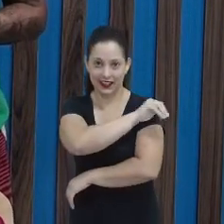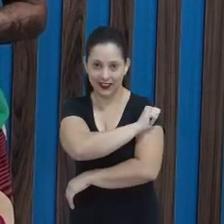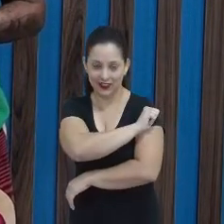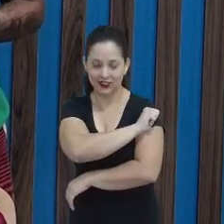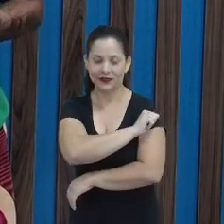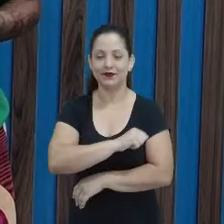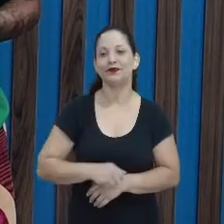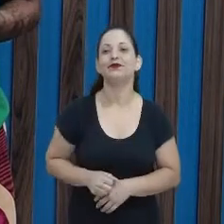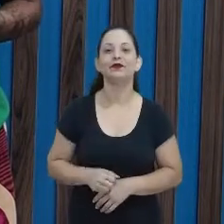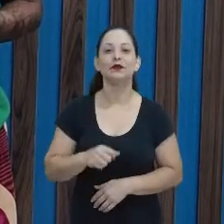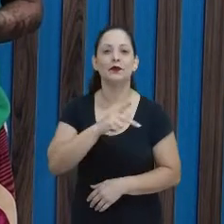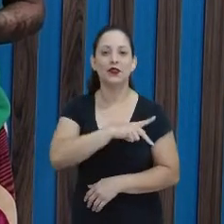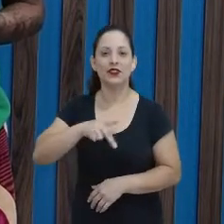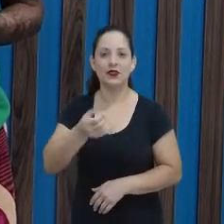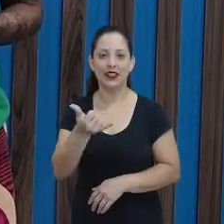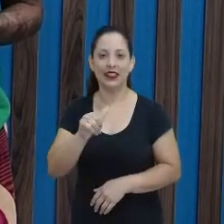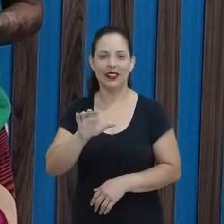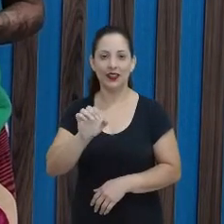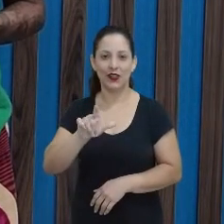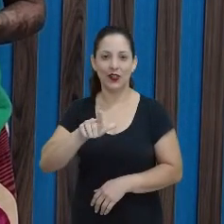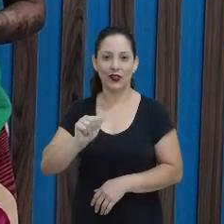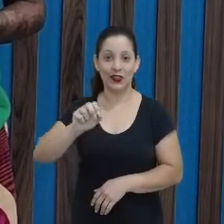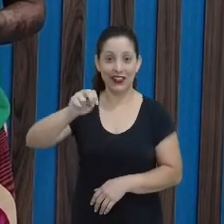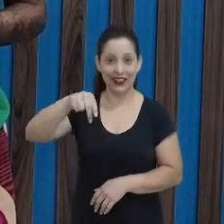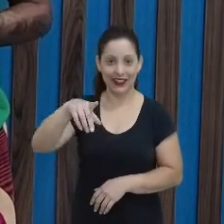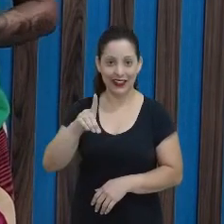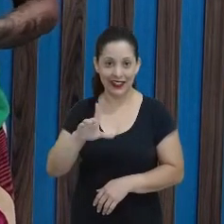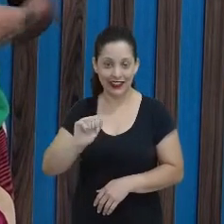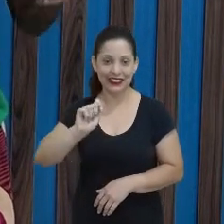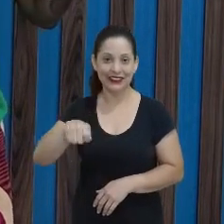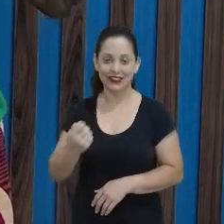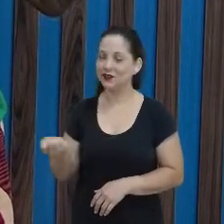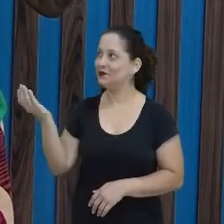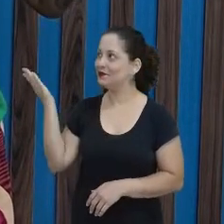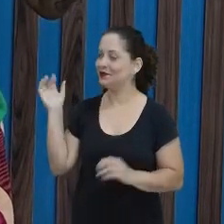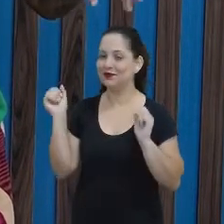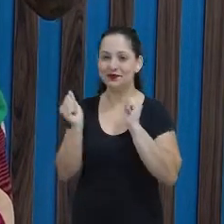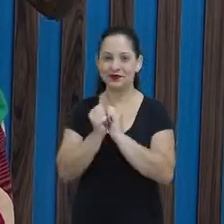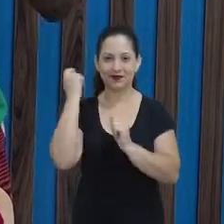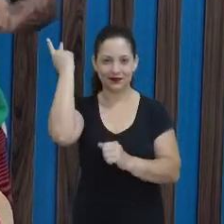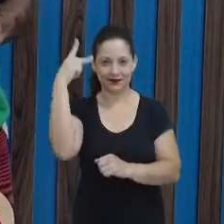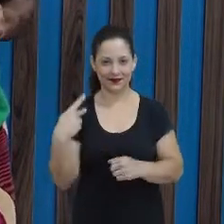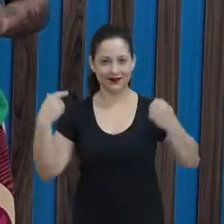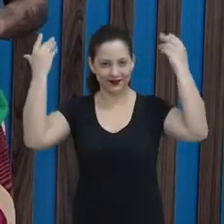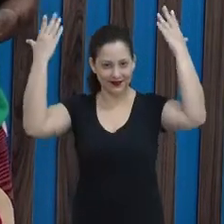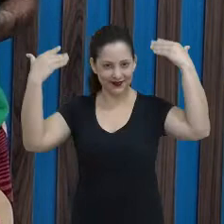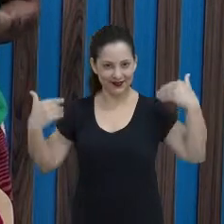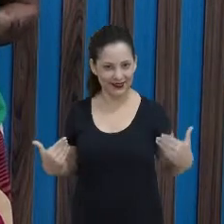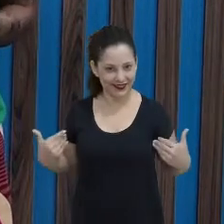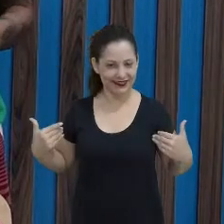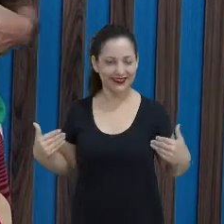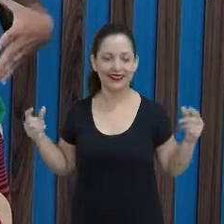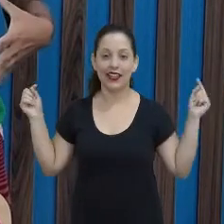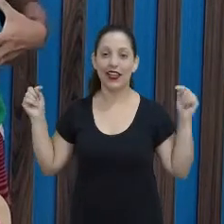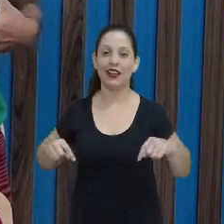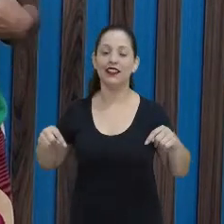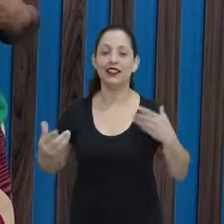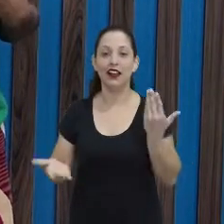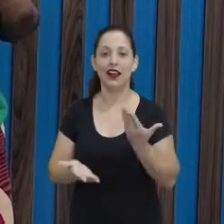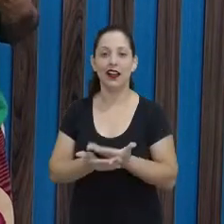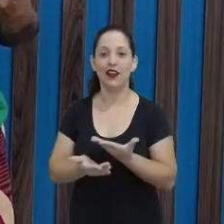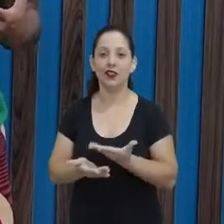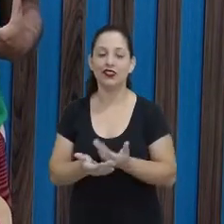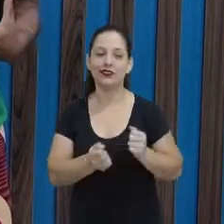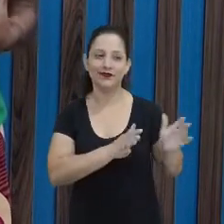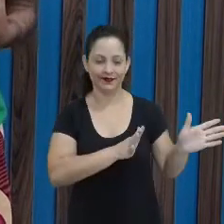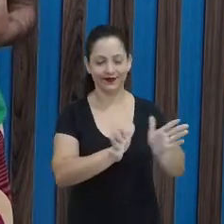Adultos. Eu sou Yolanda, esse é o meu sinal. Junto aqui com Kézia, que está aqui juntinho da gente, trazendo nossas aulas cada